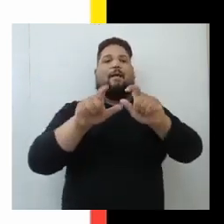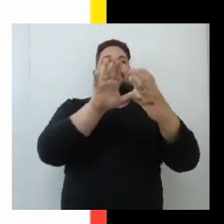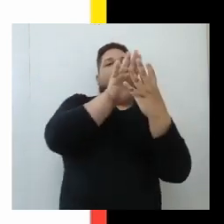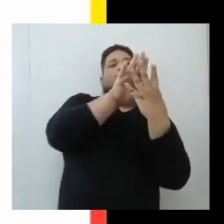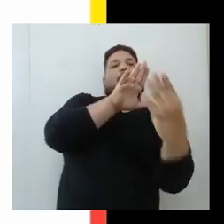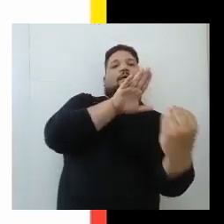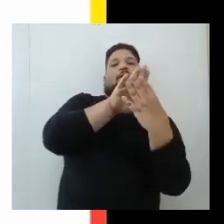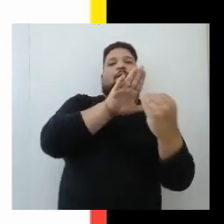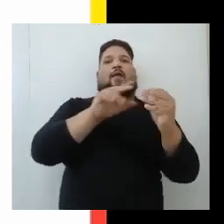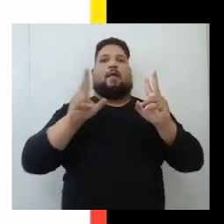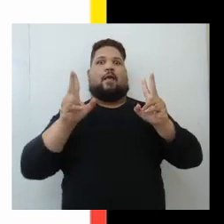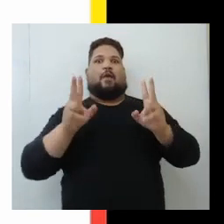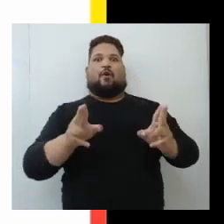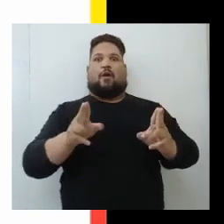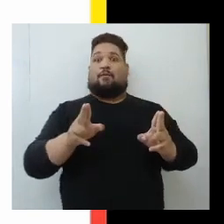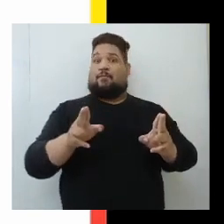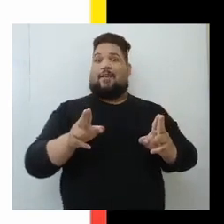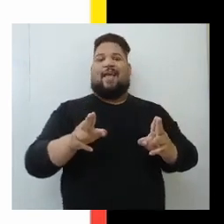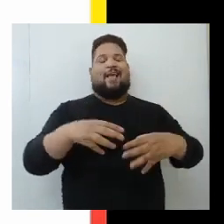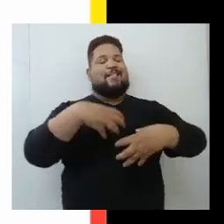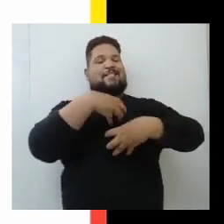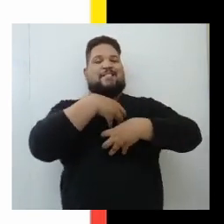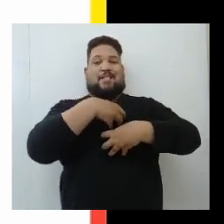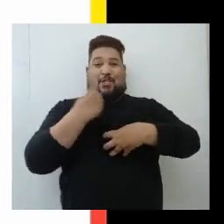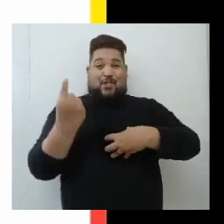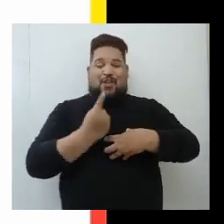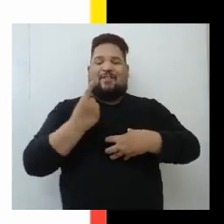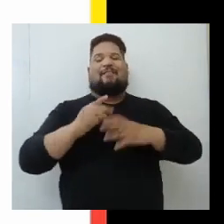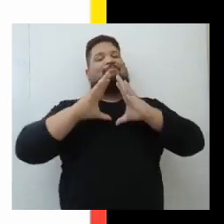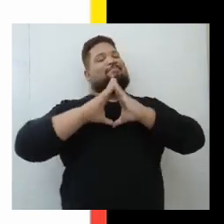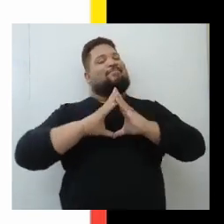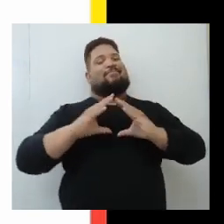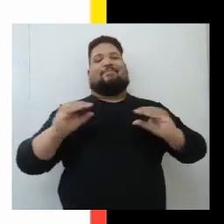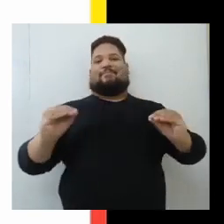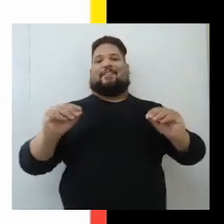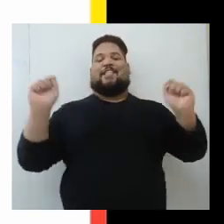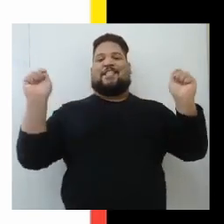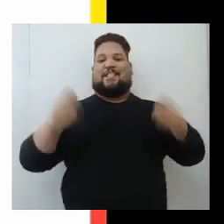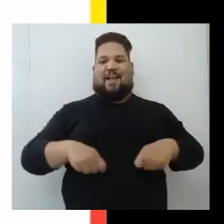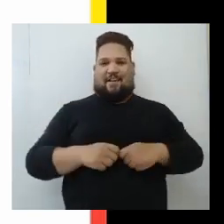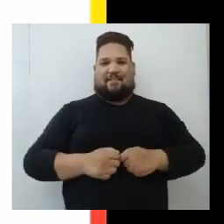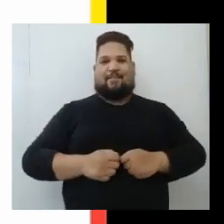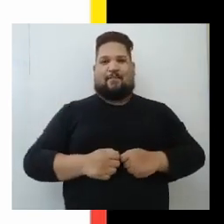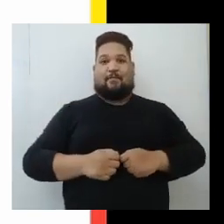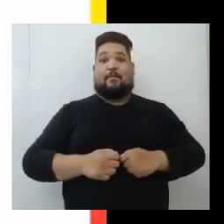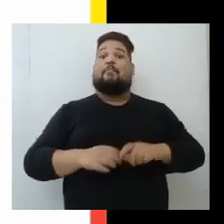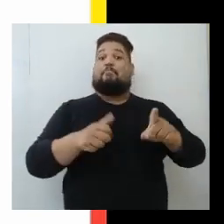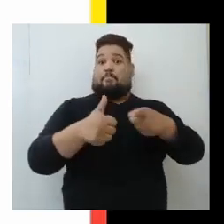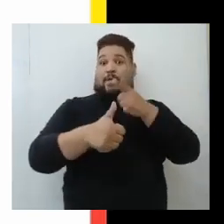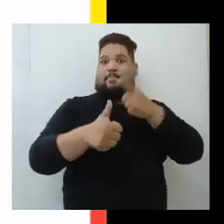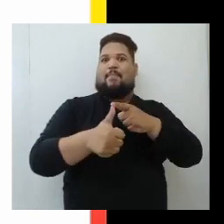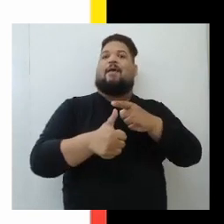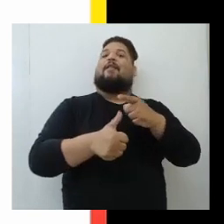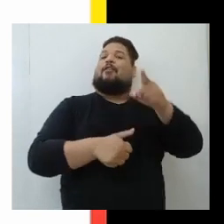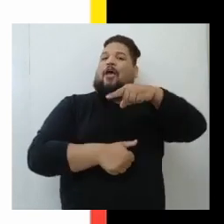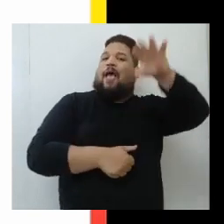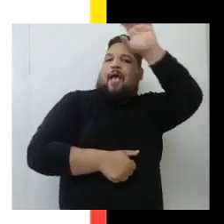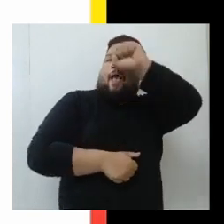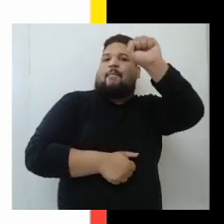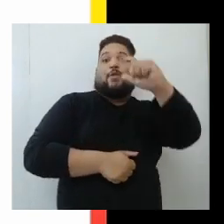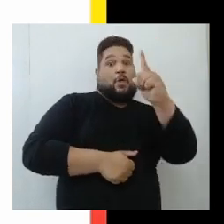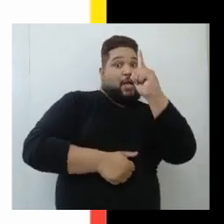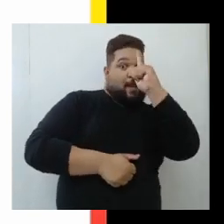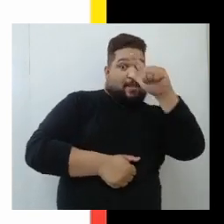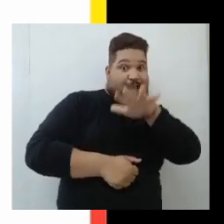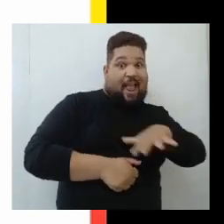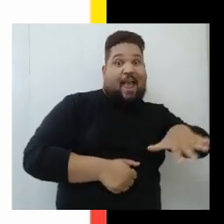semelhança, para que assim não se sentisse mais sozinha. Então a gente já fez aí uma viagem pela Grécia e uma